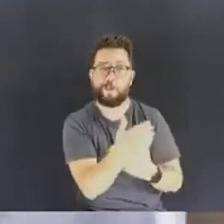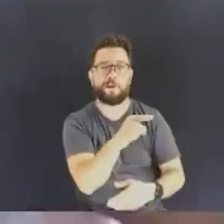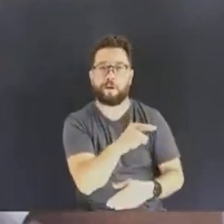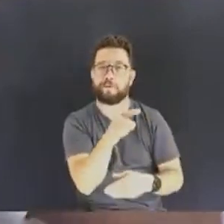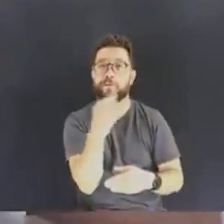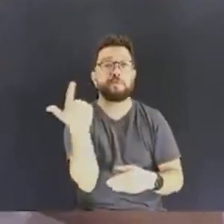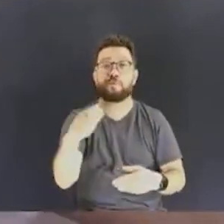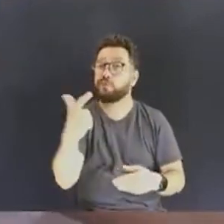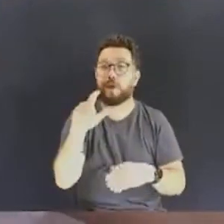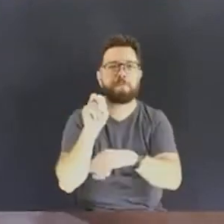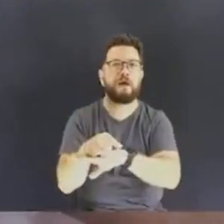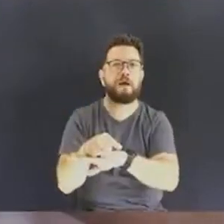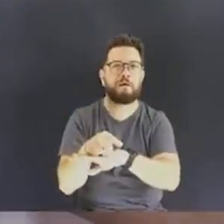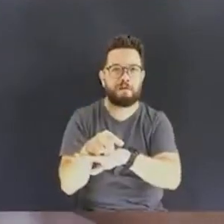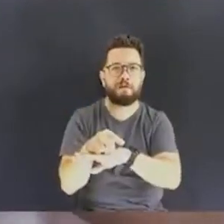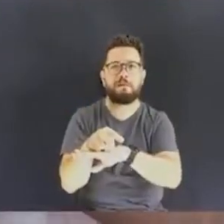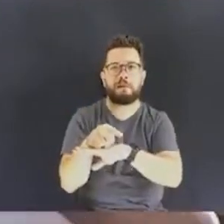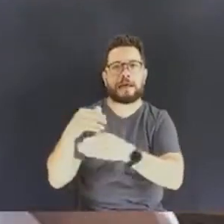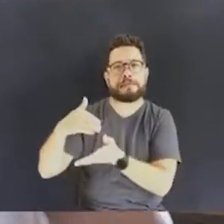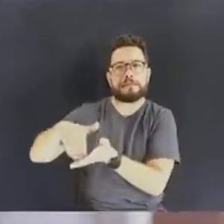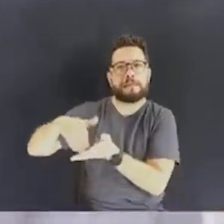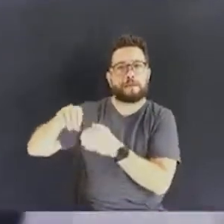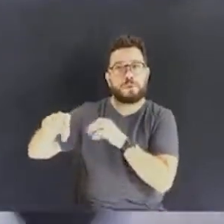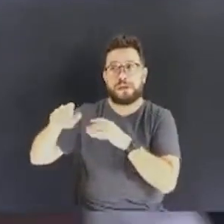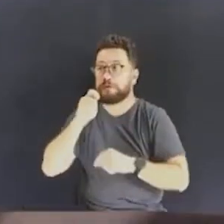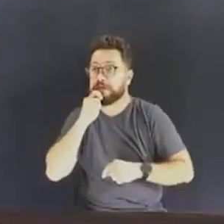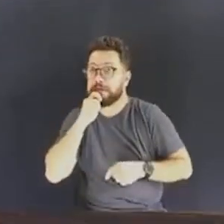Educação está trabalhando em cima disso. Mas